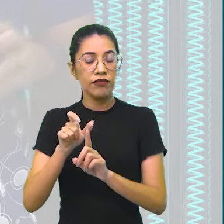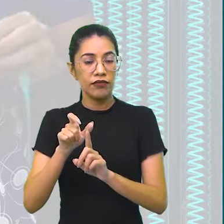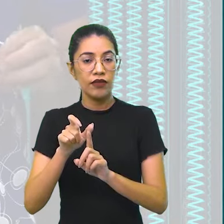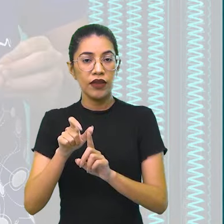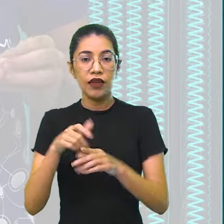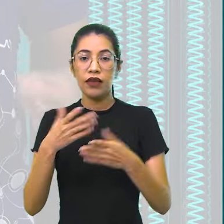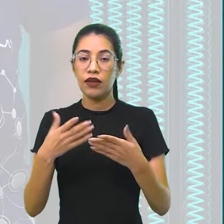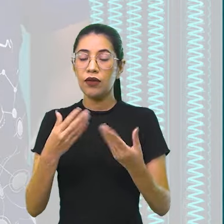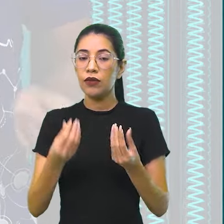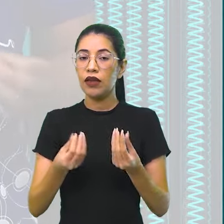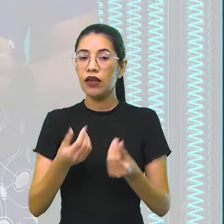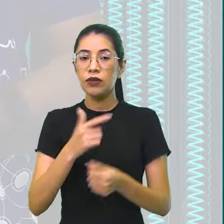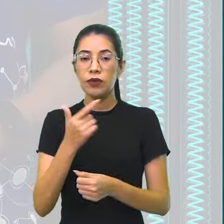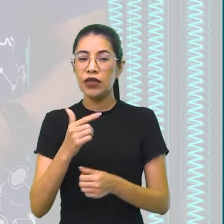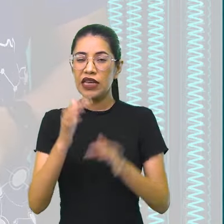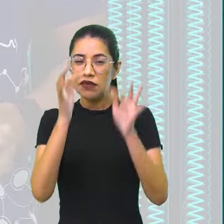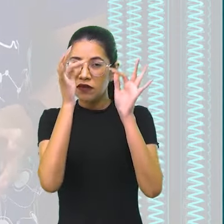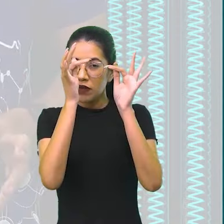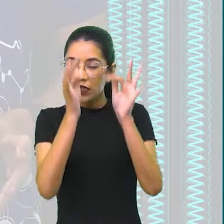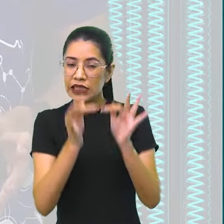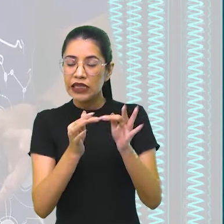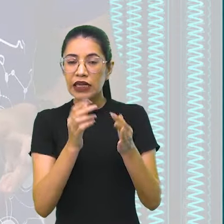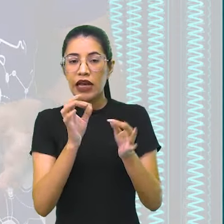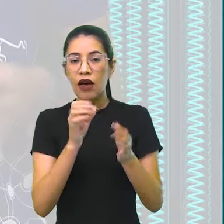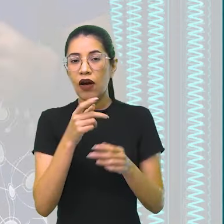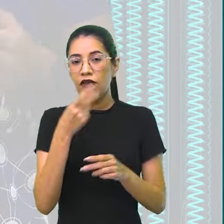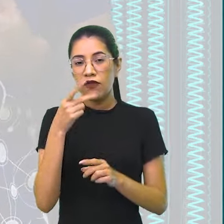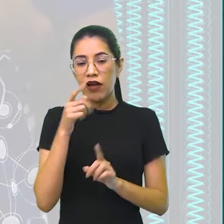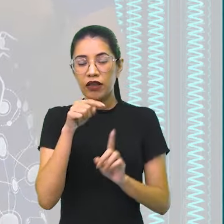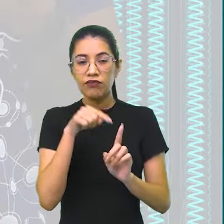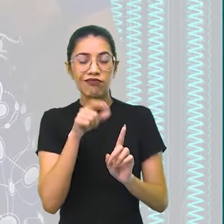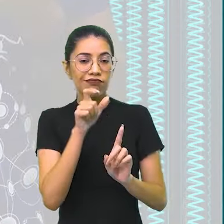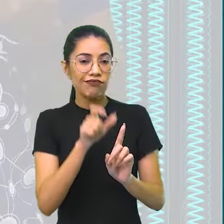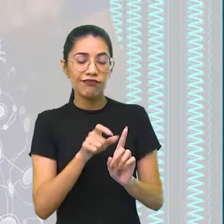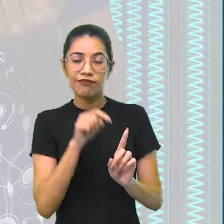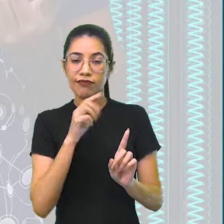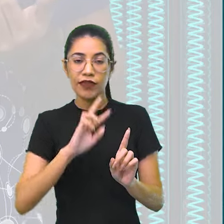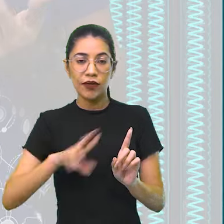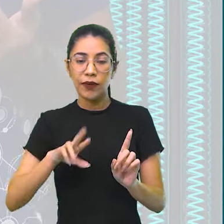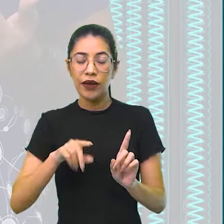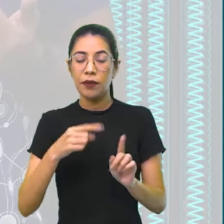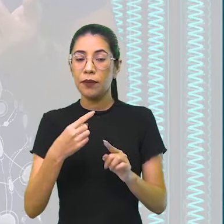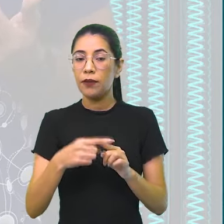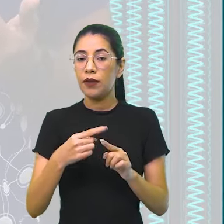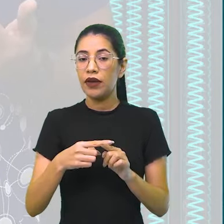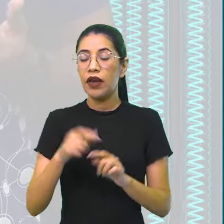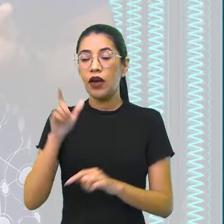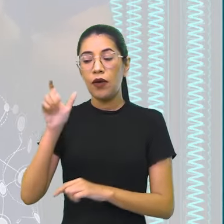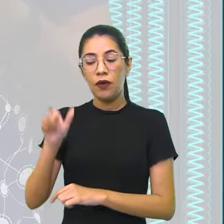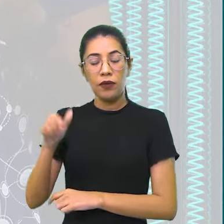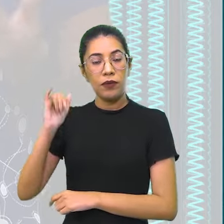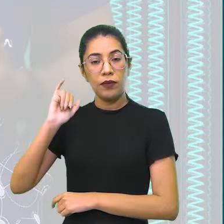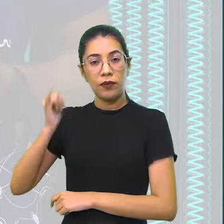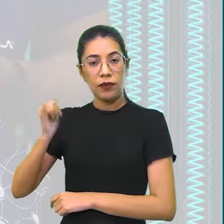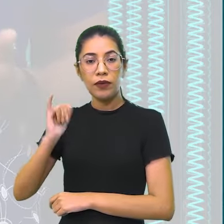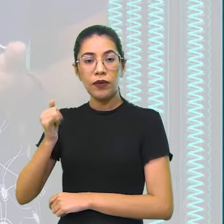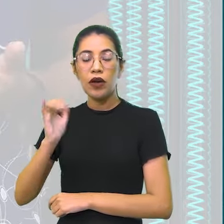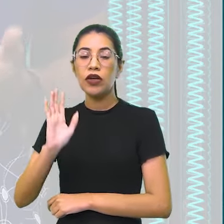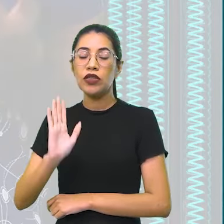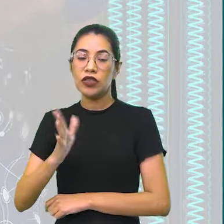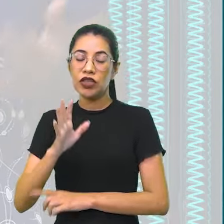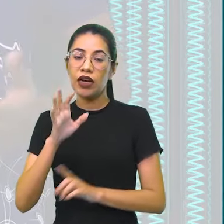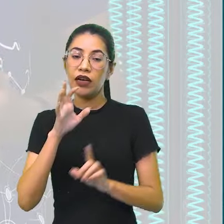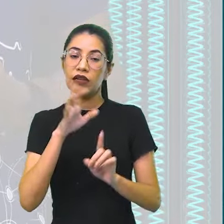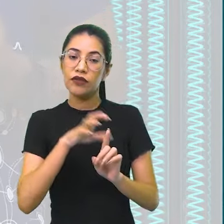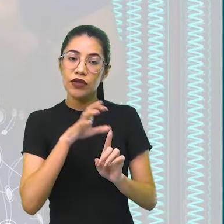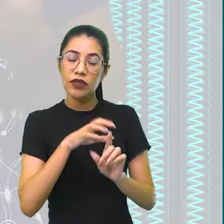Então não vou ter mais a fidelidade à fala do personagem. Por quê? Porque o próprio narrador já fez essa